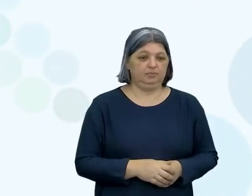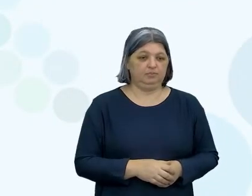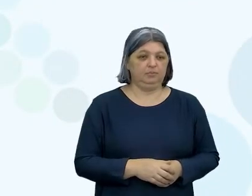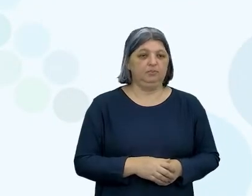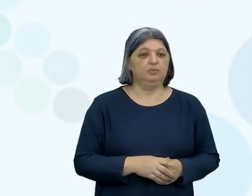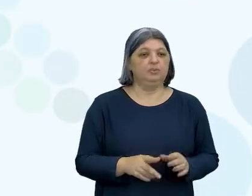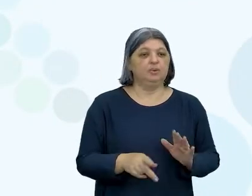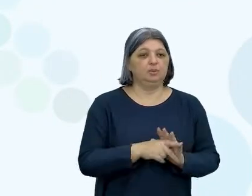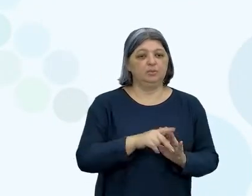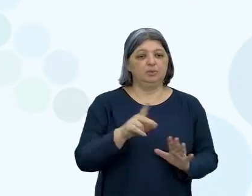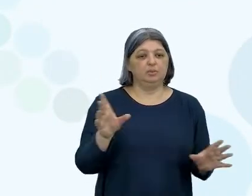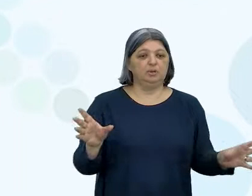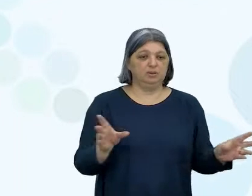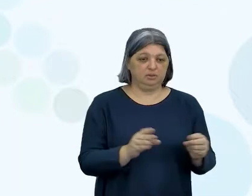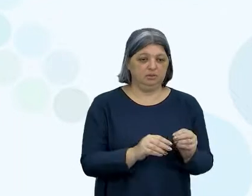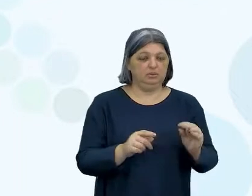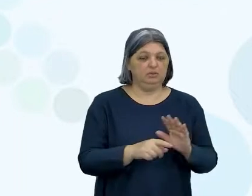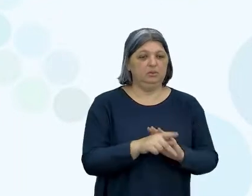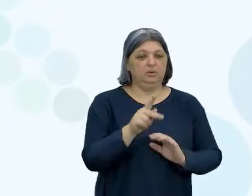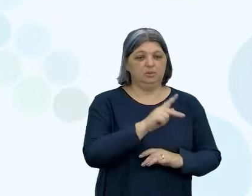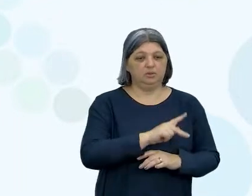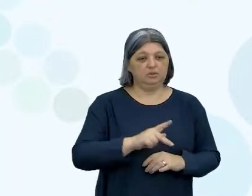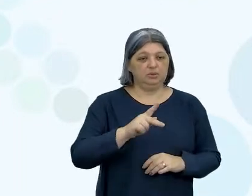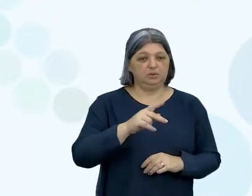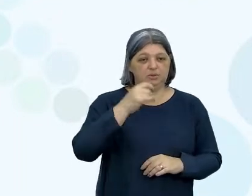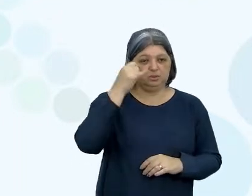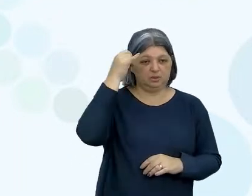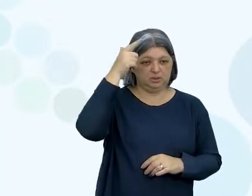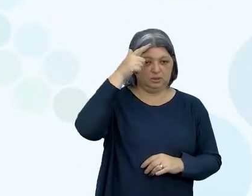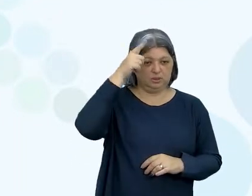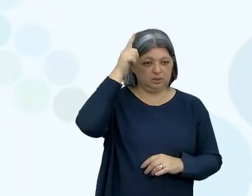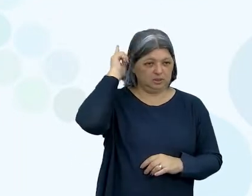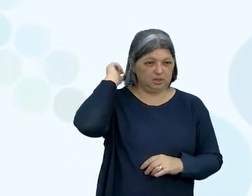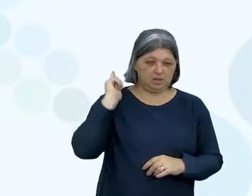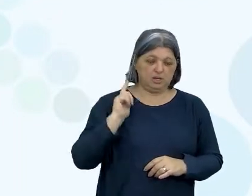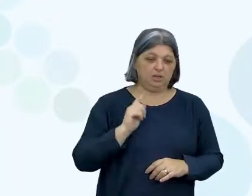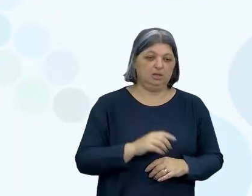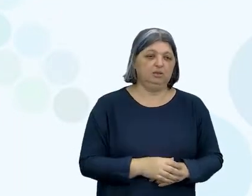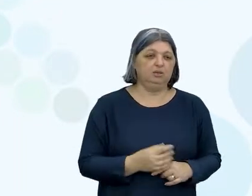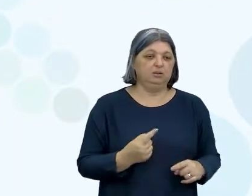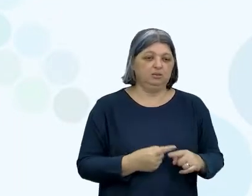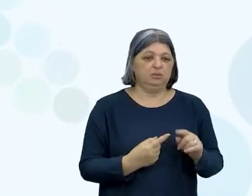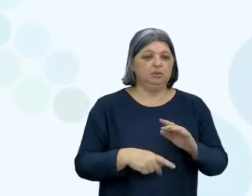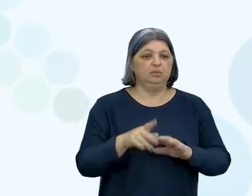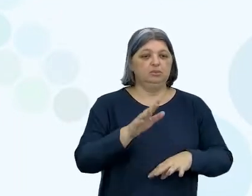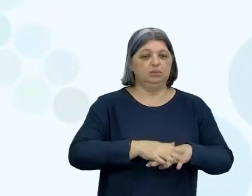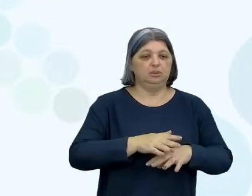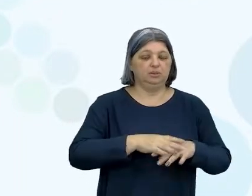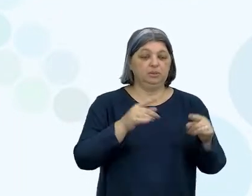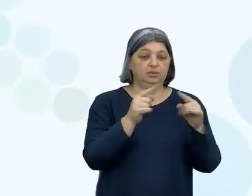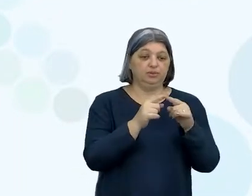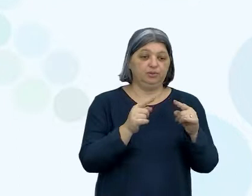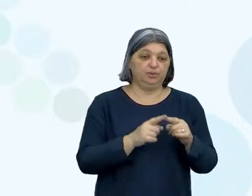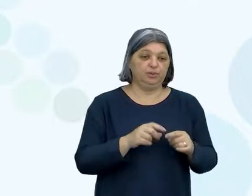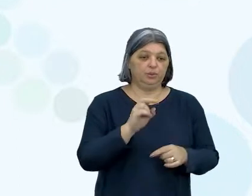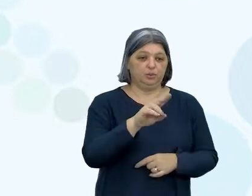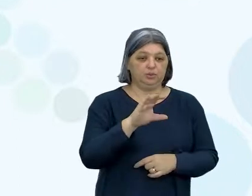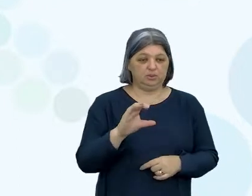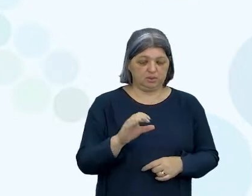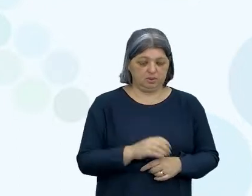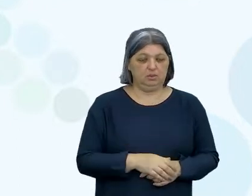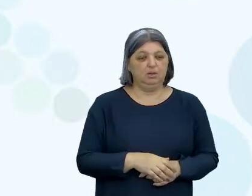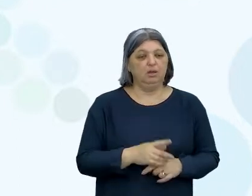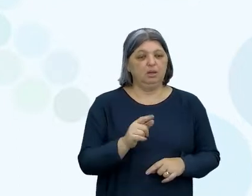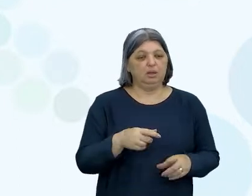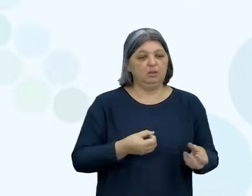resumo. Eu sou a professora Ilana, nós estamos aí na última aula. O aprofundamento é matemática conectada, a UC é a